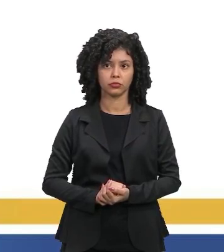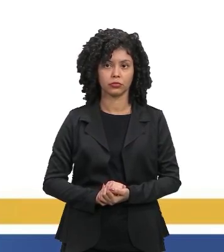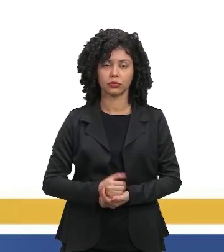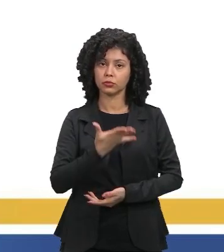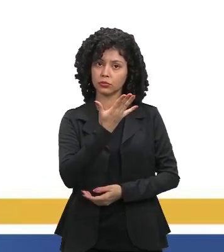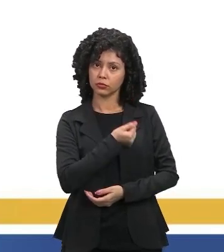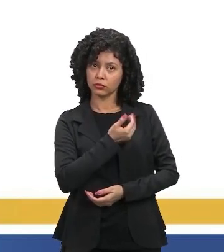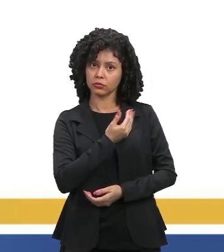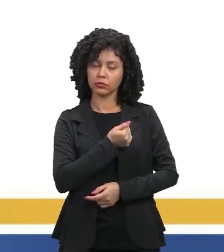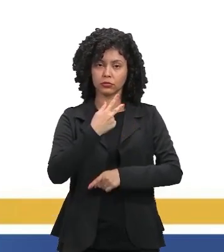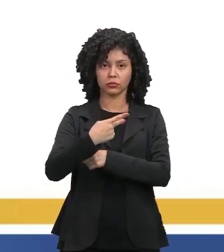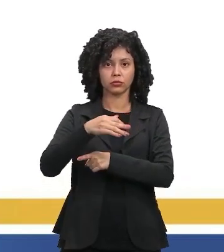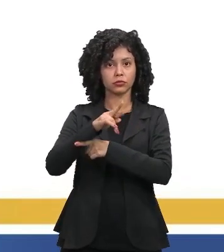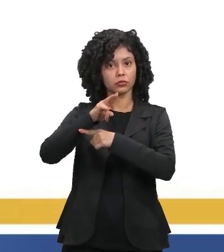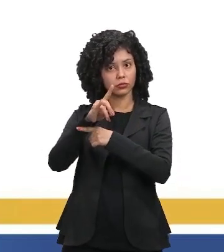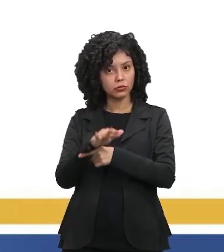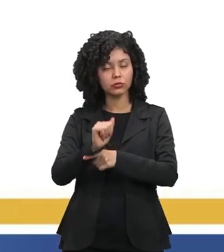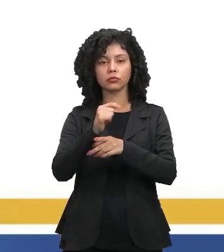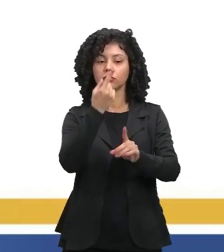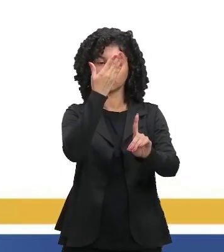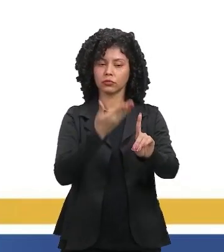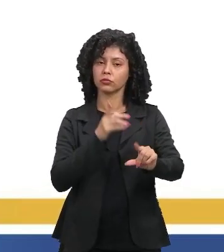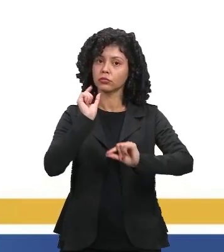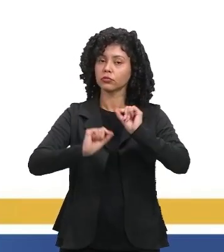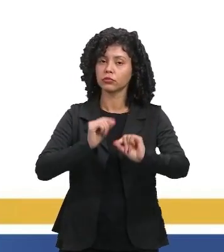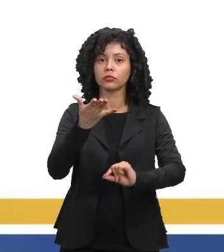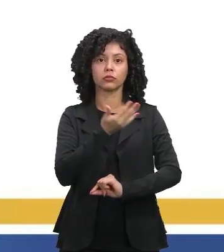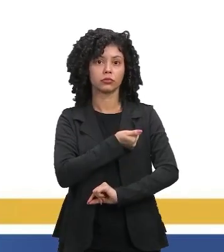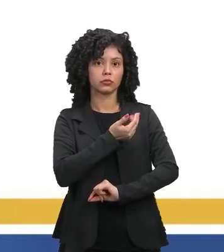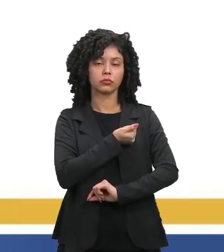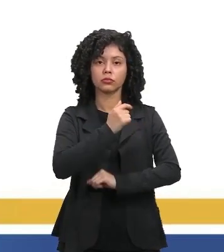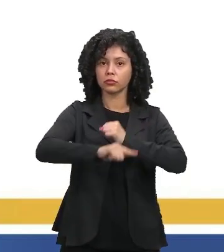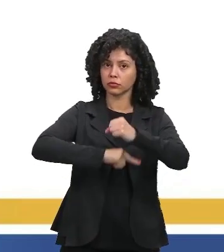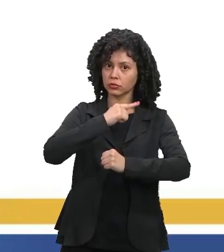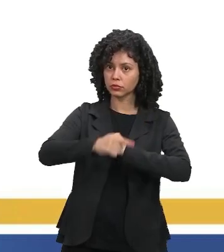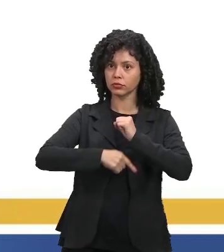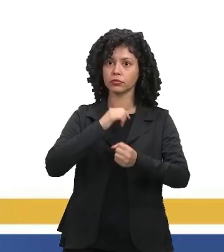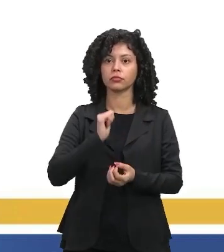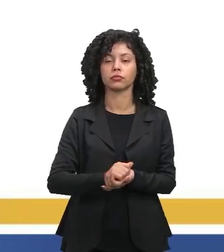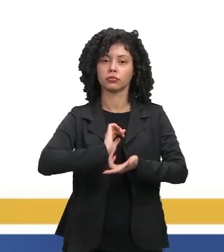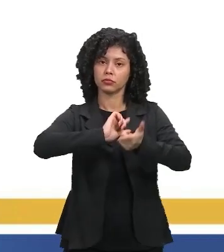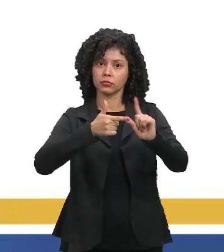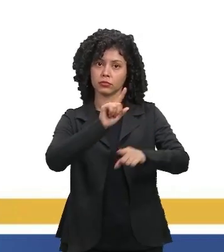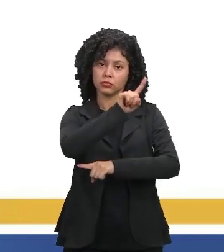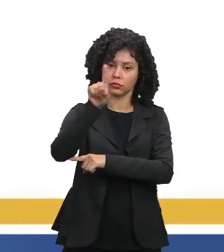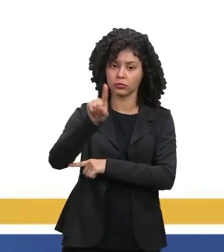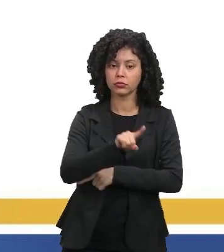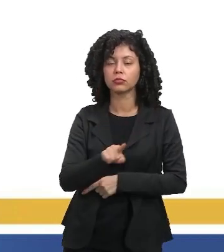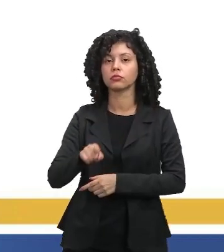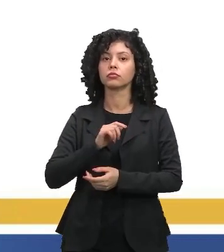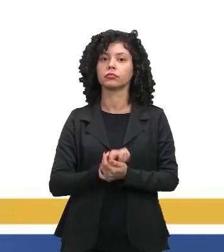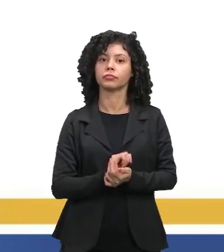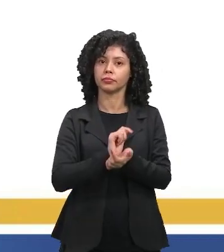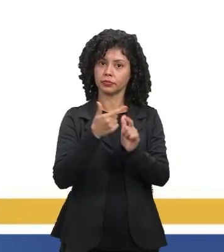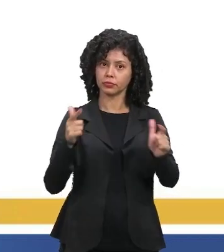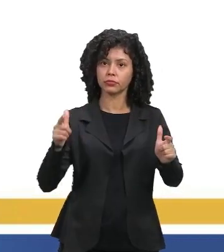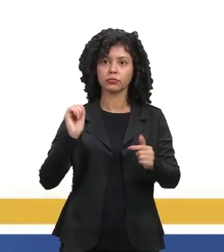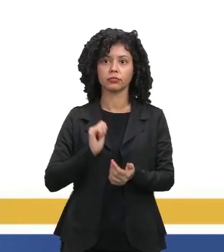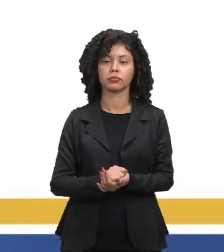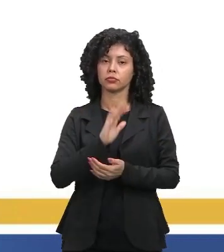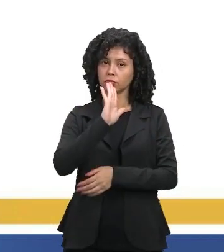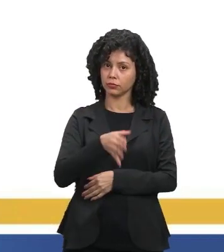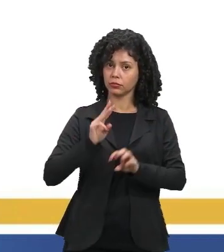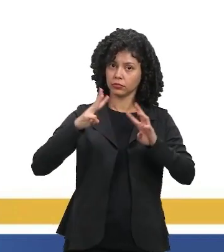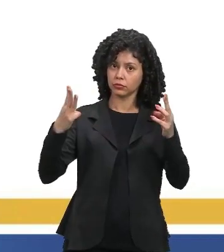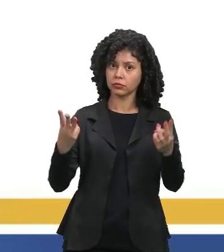O número de próton, galera, ela é representado pelo número atômico, ou seja, pela letra Z maiúsculo. Já a